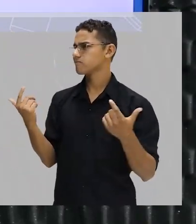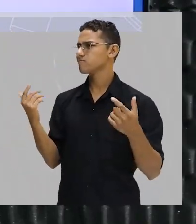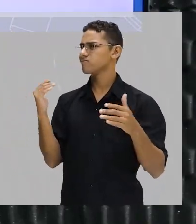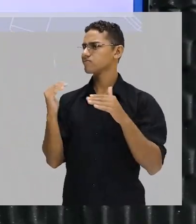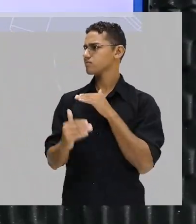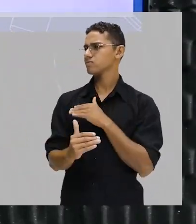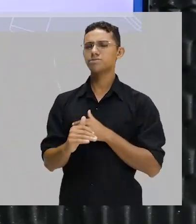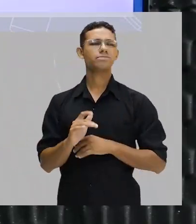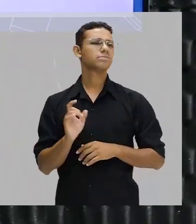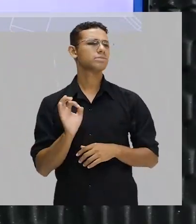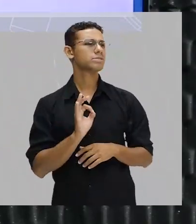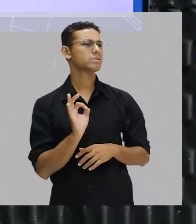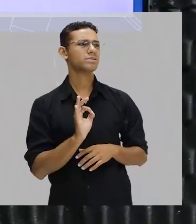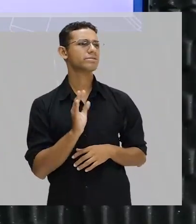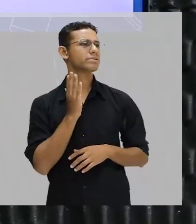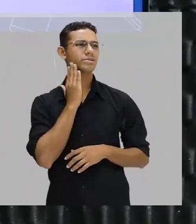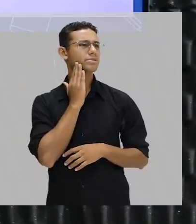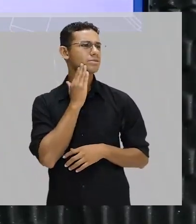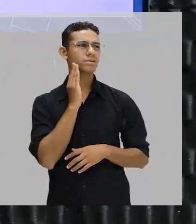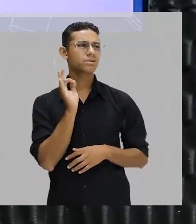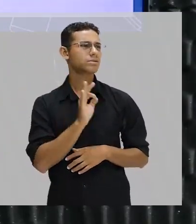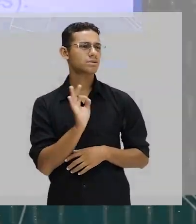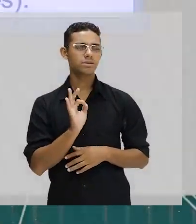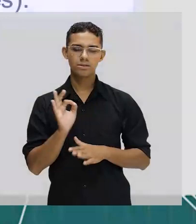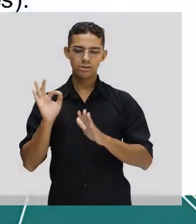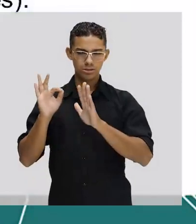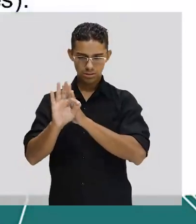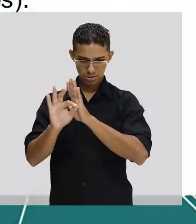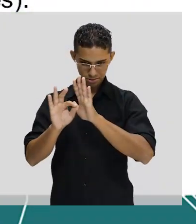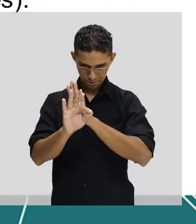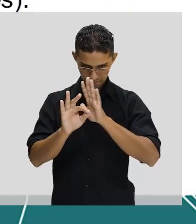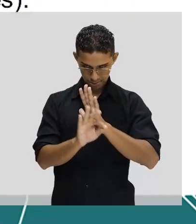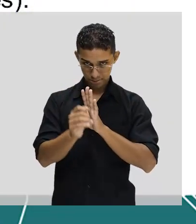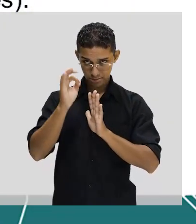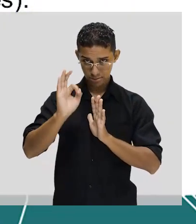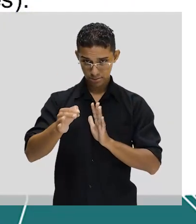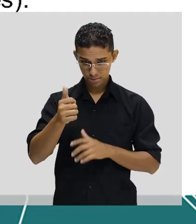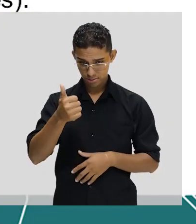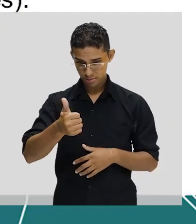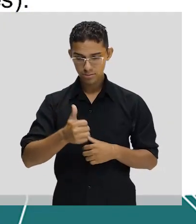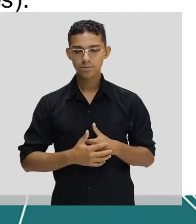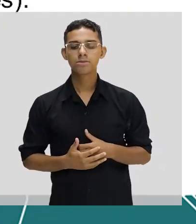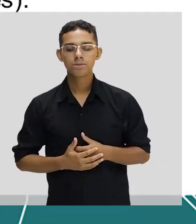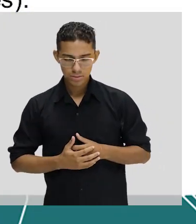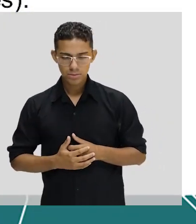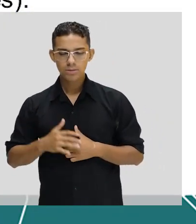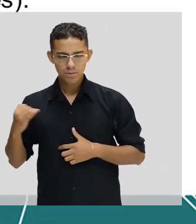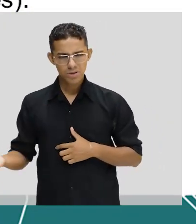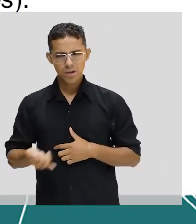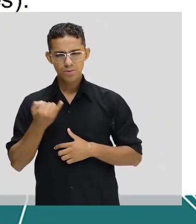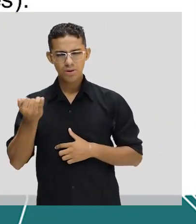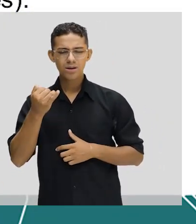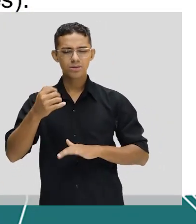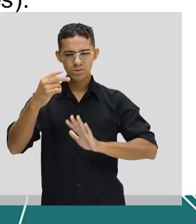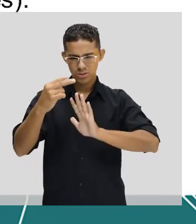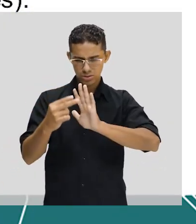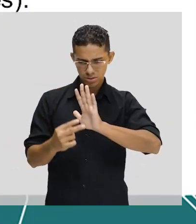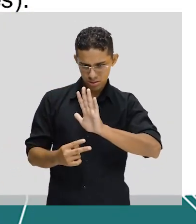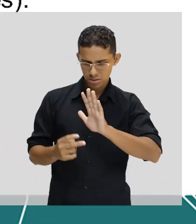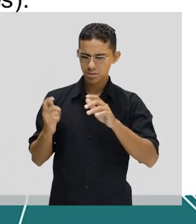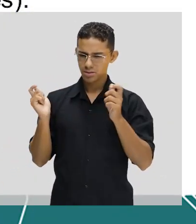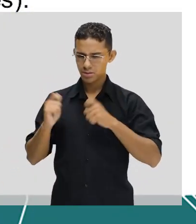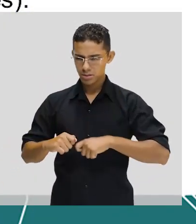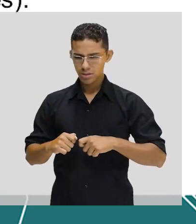nenhum sentido, que não tenha coerência. É importante que se leia bastante. Busque escrever palavras simples e de